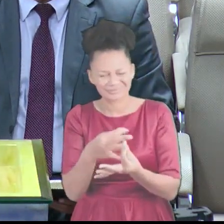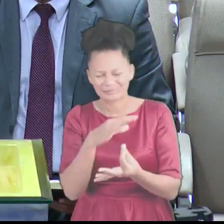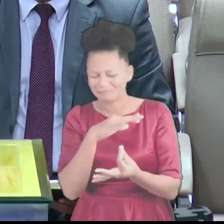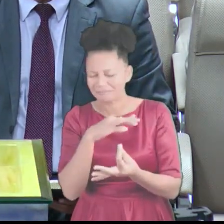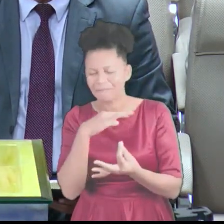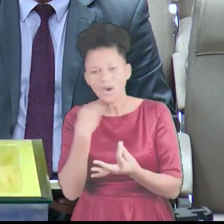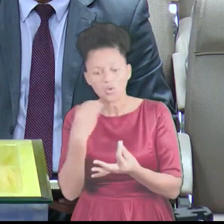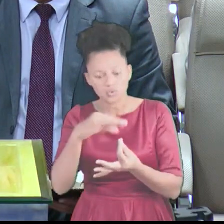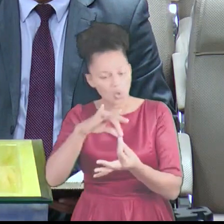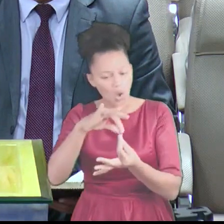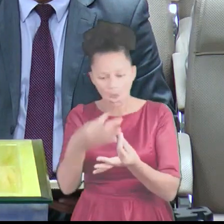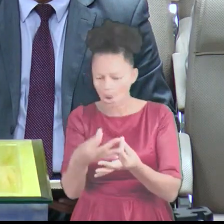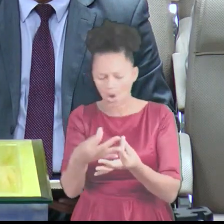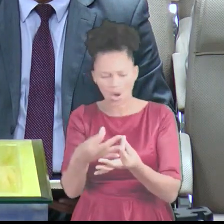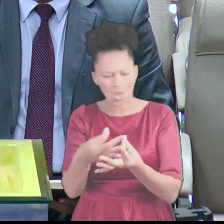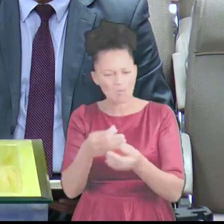mortos,